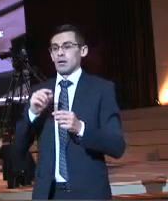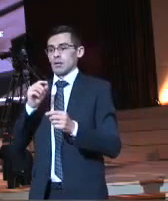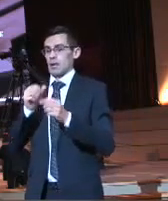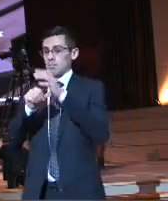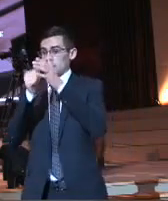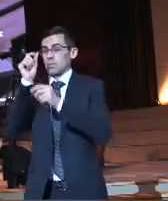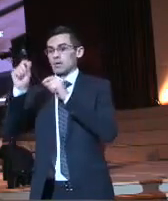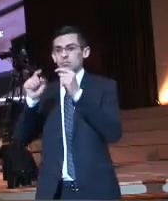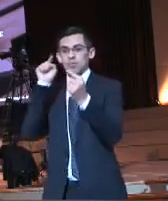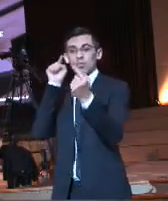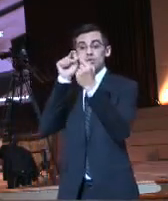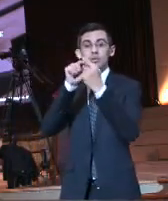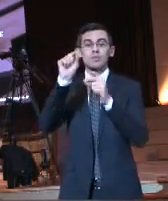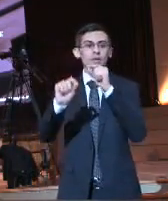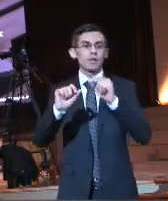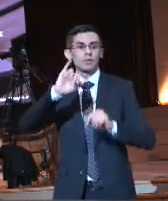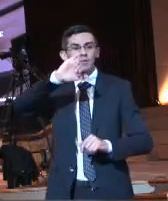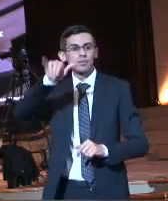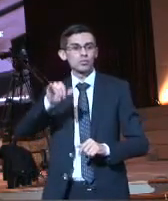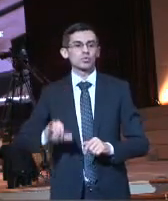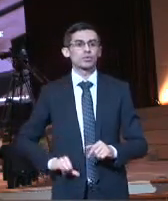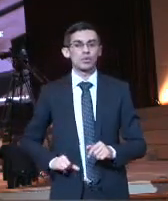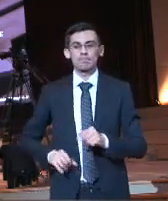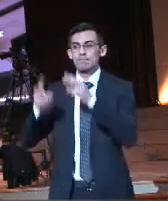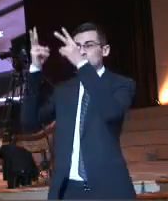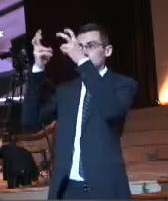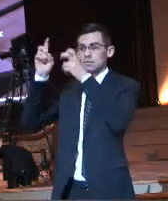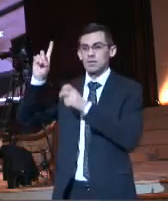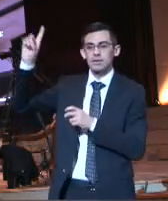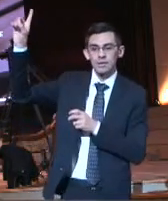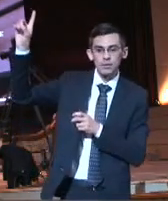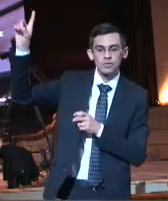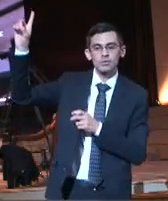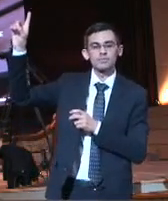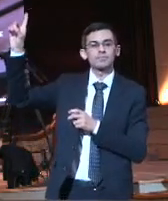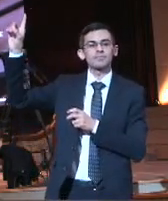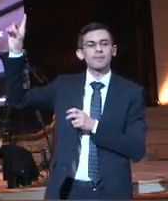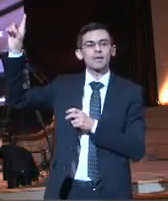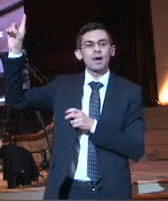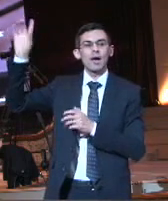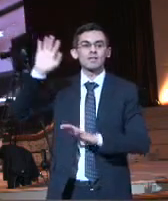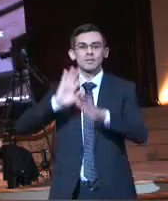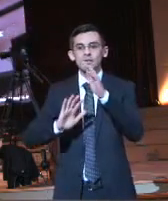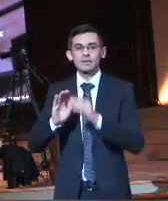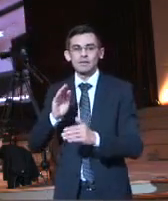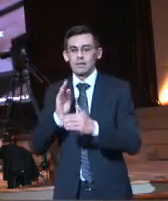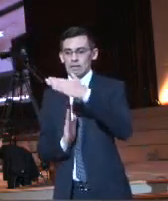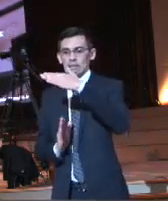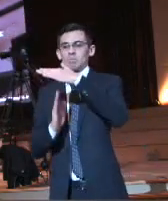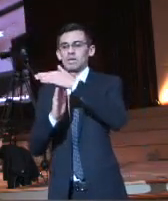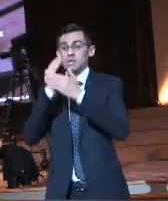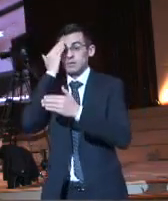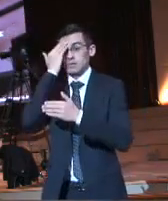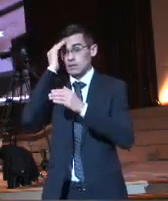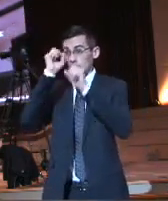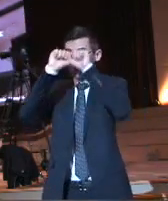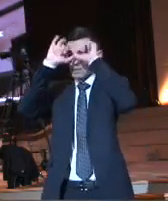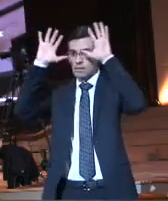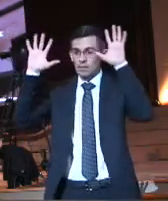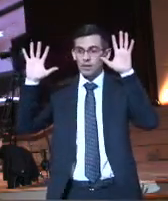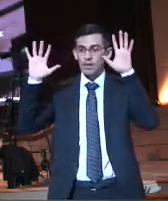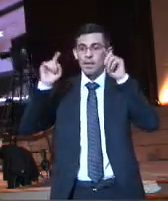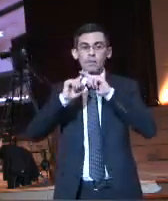Jó tinha uma percepção de Deus tremendamente limitada. E depois dessa experiência, ele